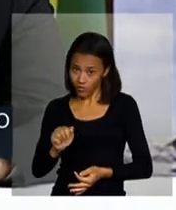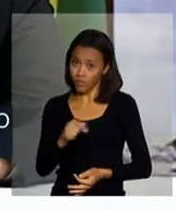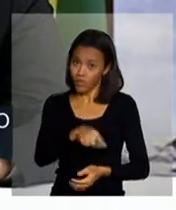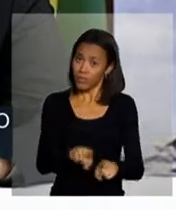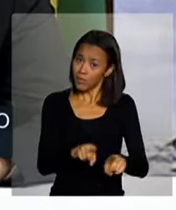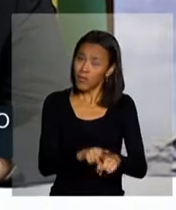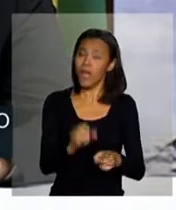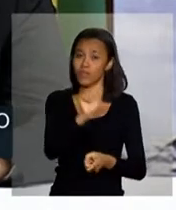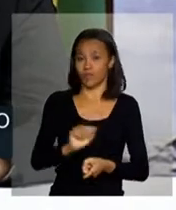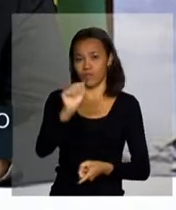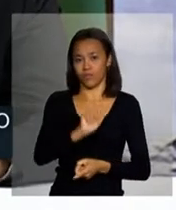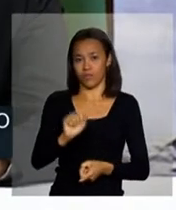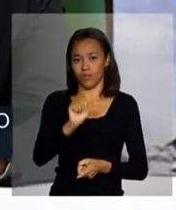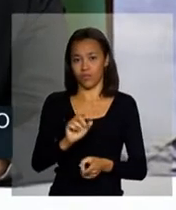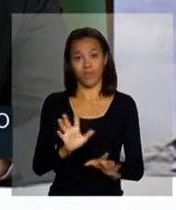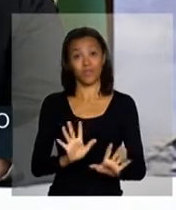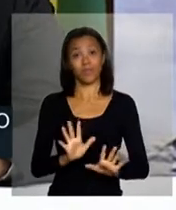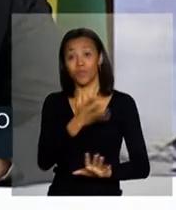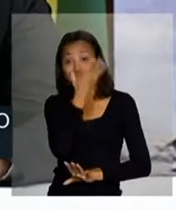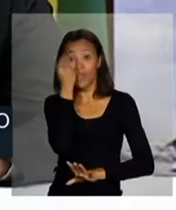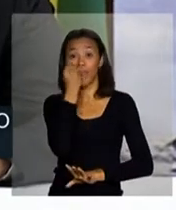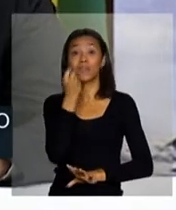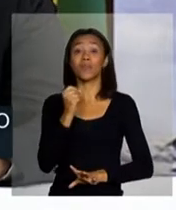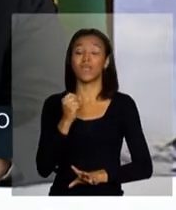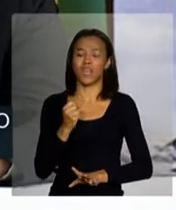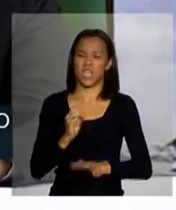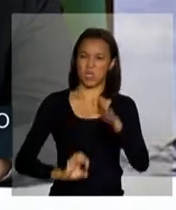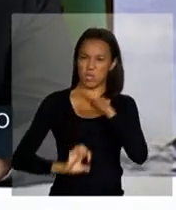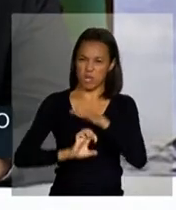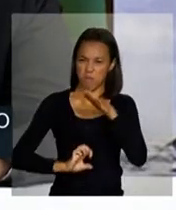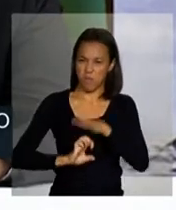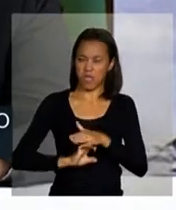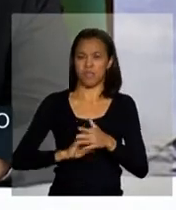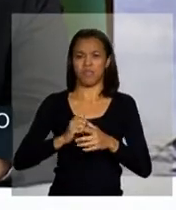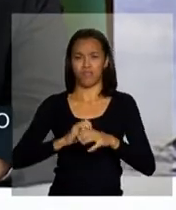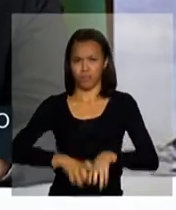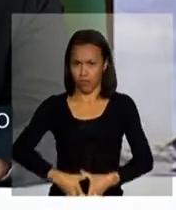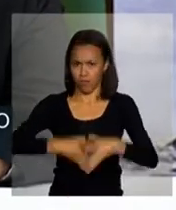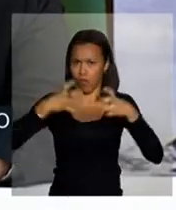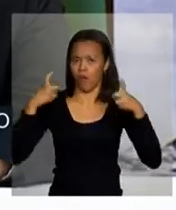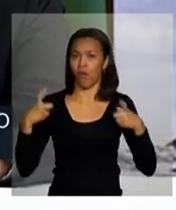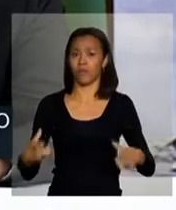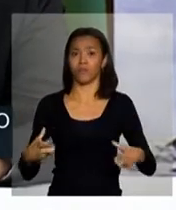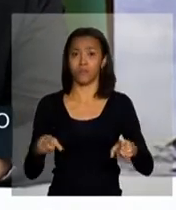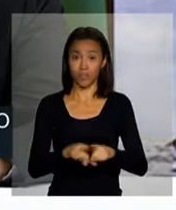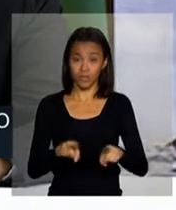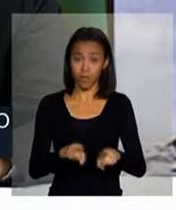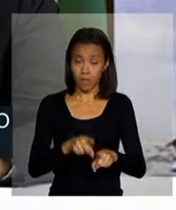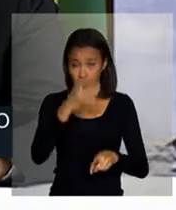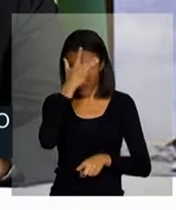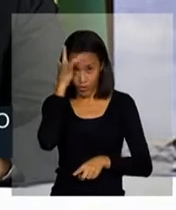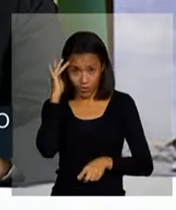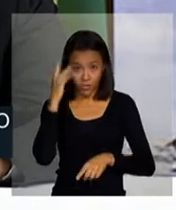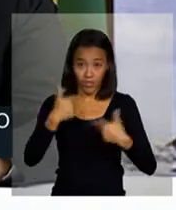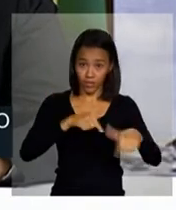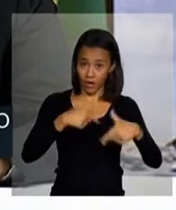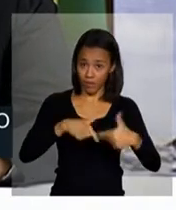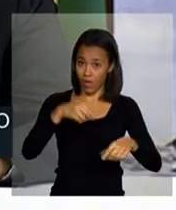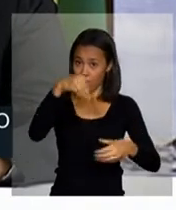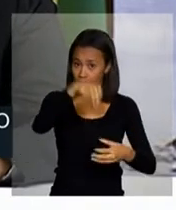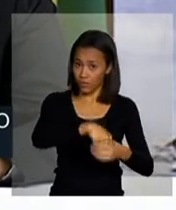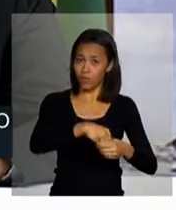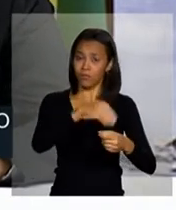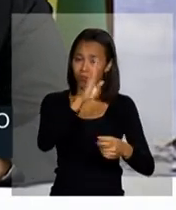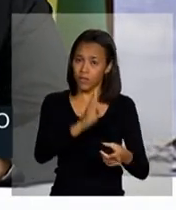plano não esquece também dos grandes, produtores de pescados e os grandes aquicultores e carcinicultores do país.